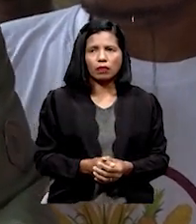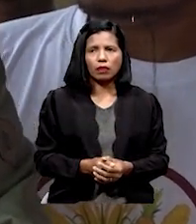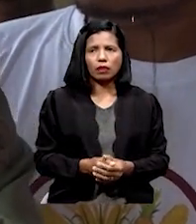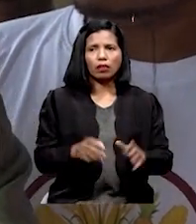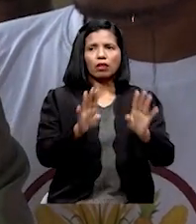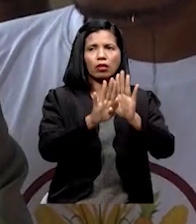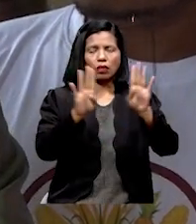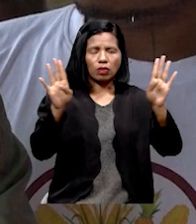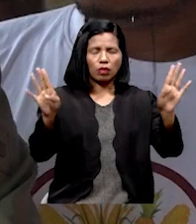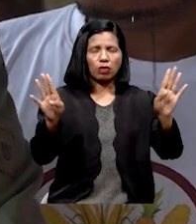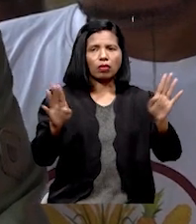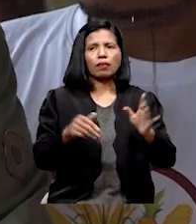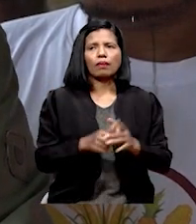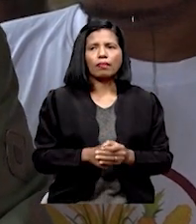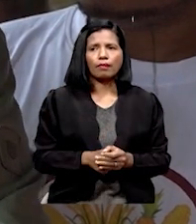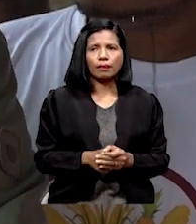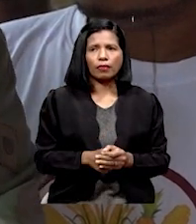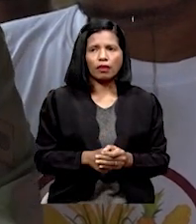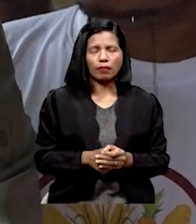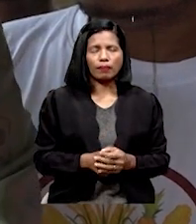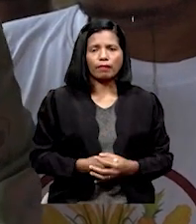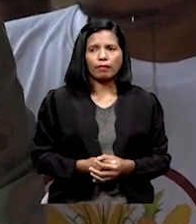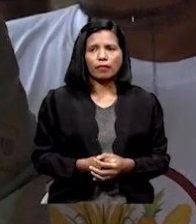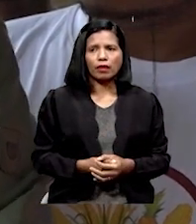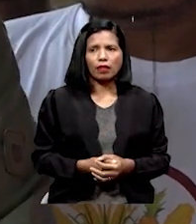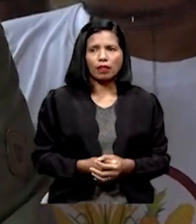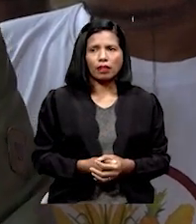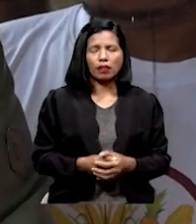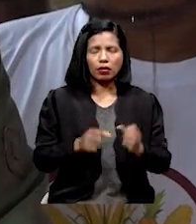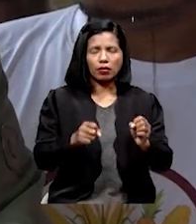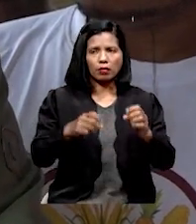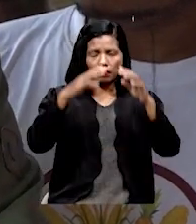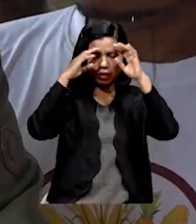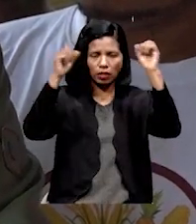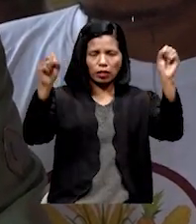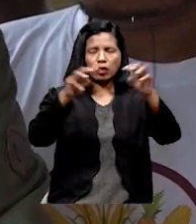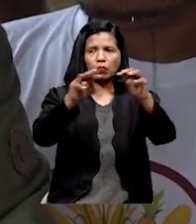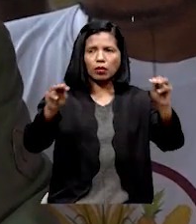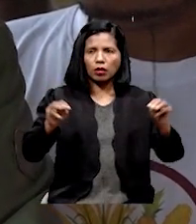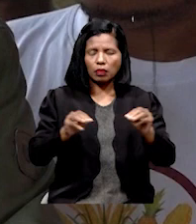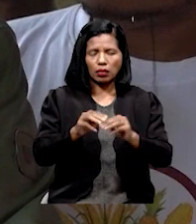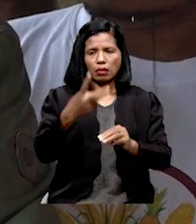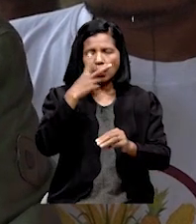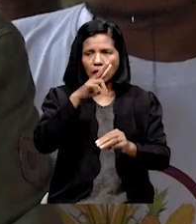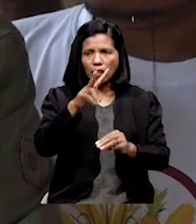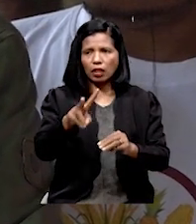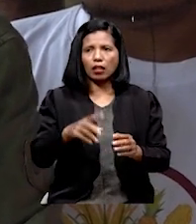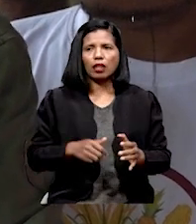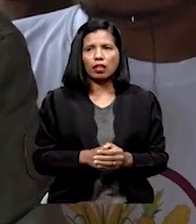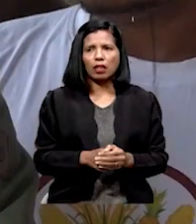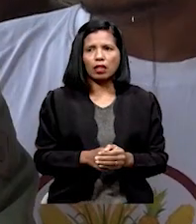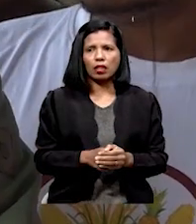tem tacatinho. E ele lá na sua alma para Maracari, presidente do município, colam zera bem, lo que ela não